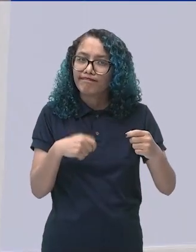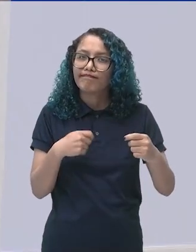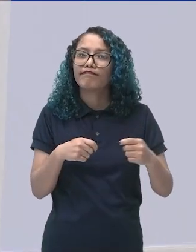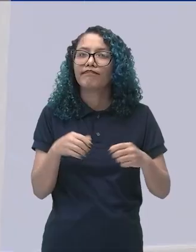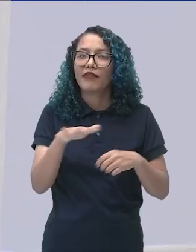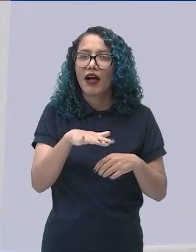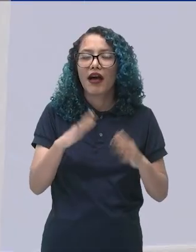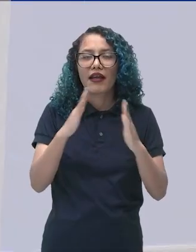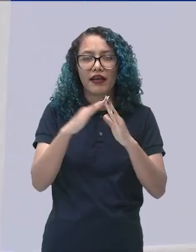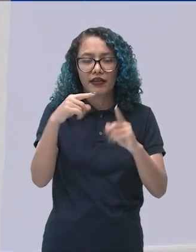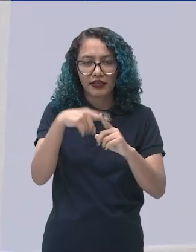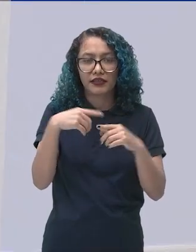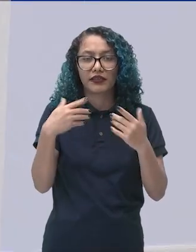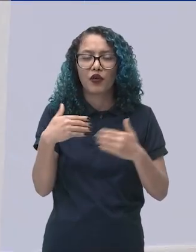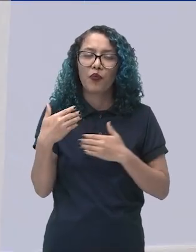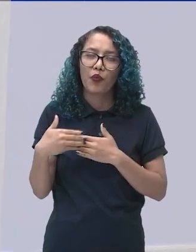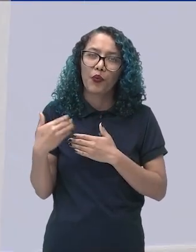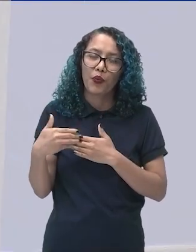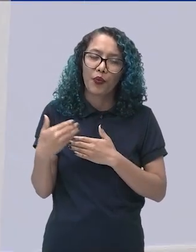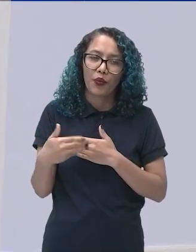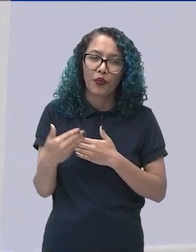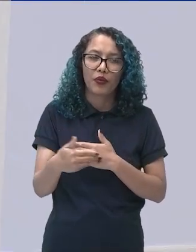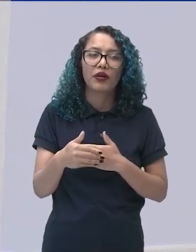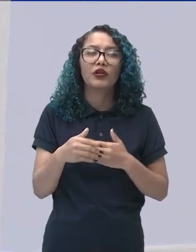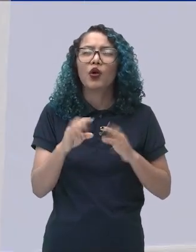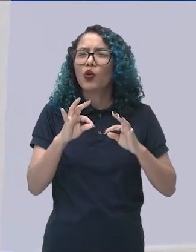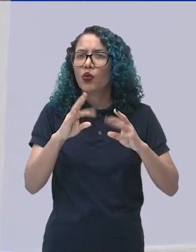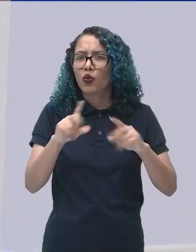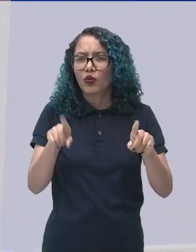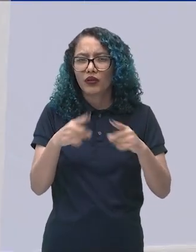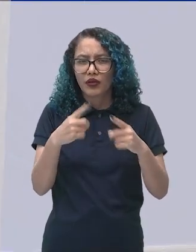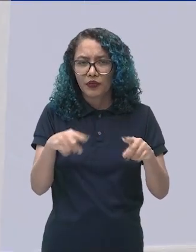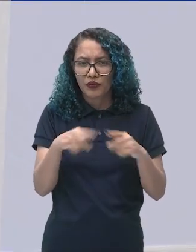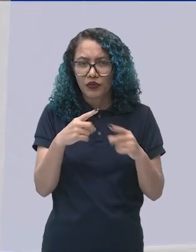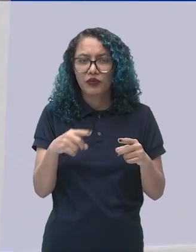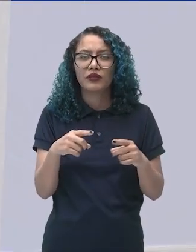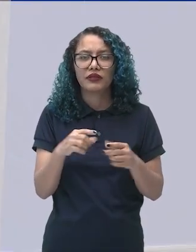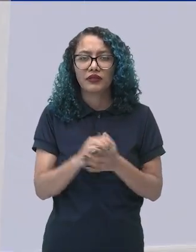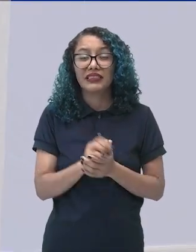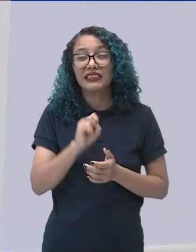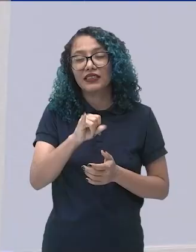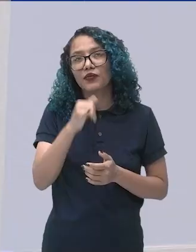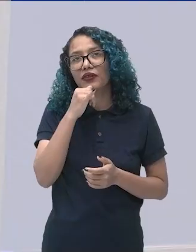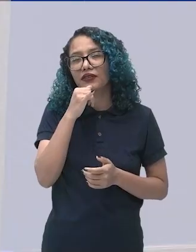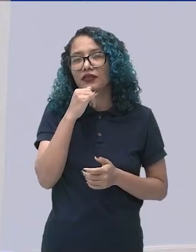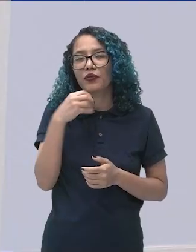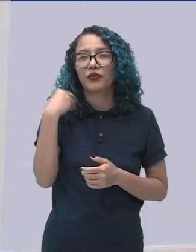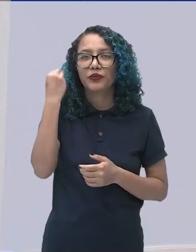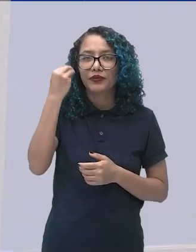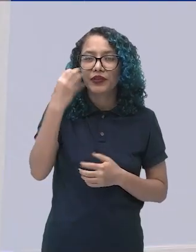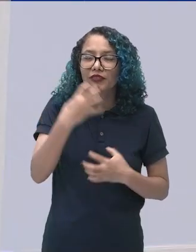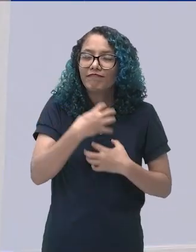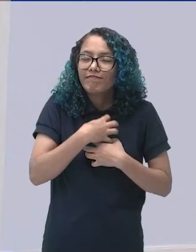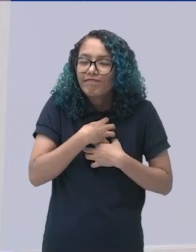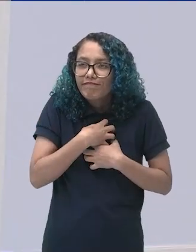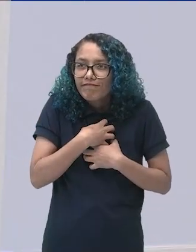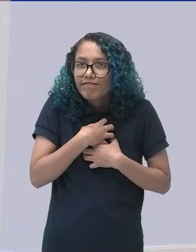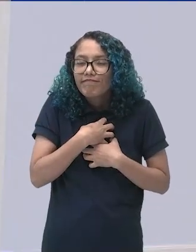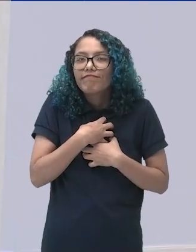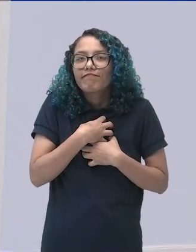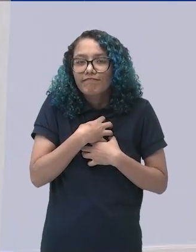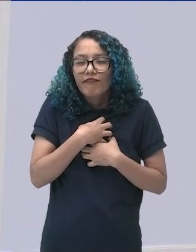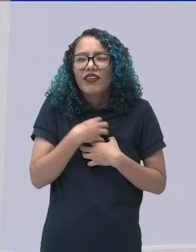desde então, eu componho todas as vezes que eu passo por alguma experiência que me toca muito. Sou